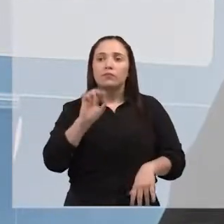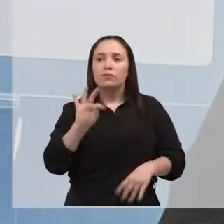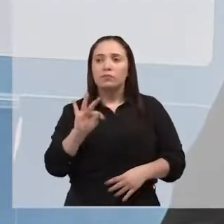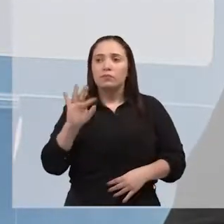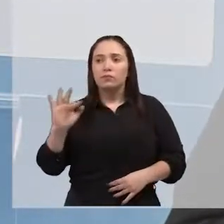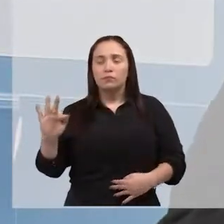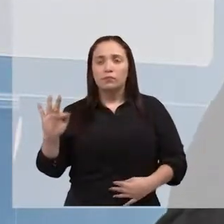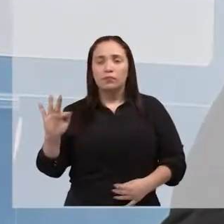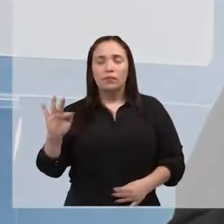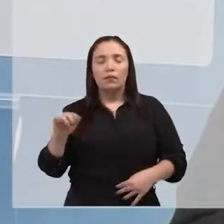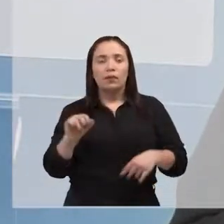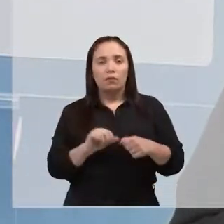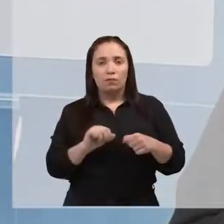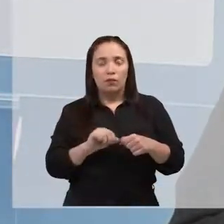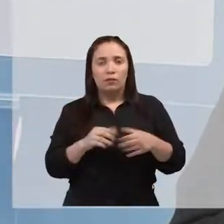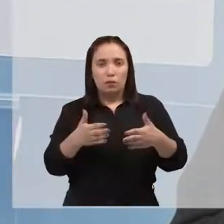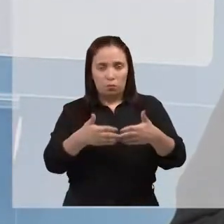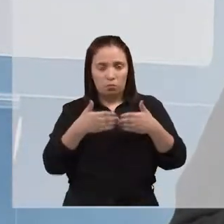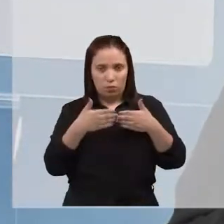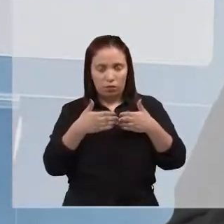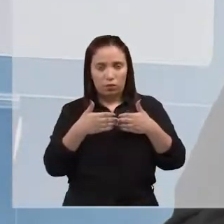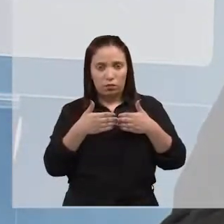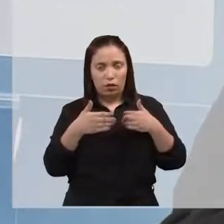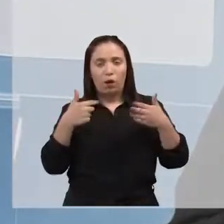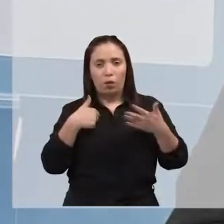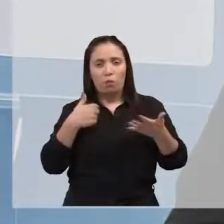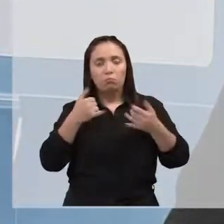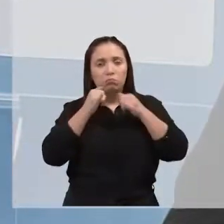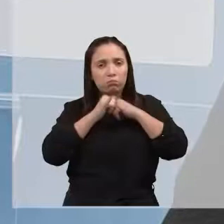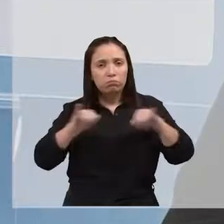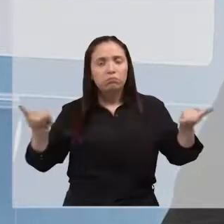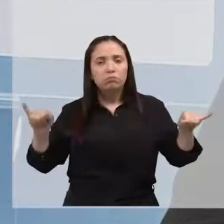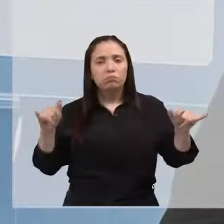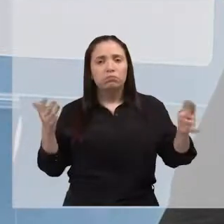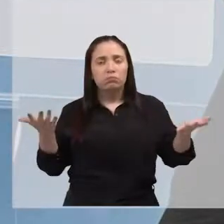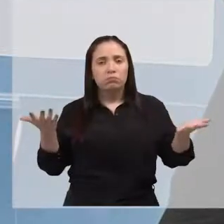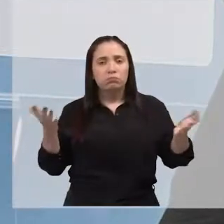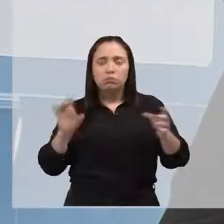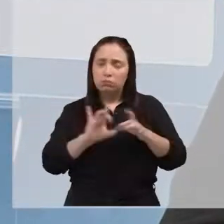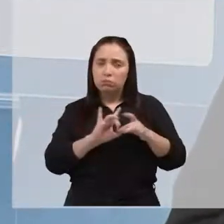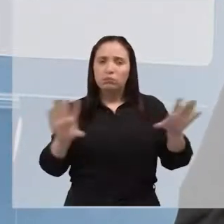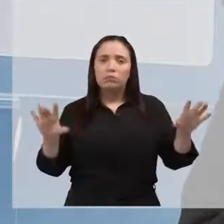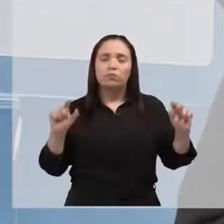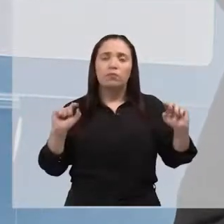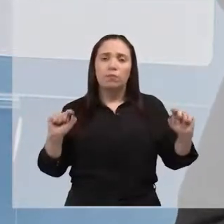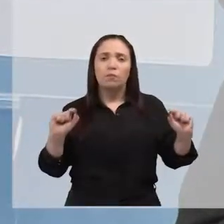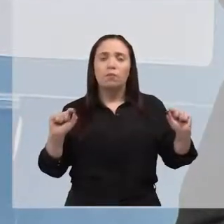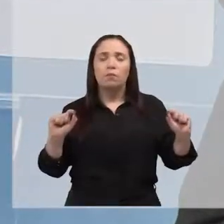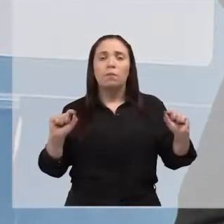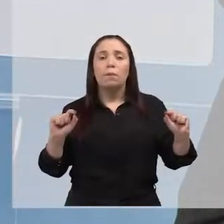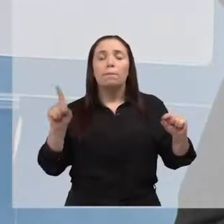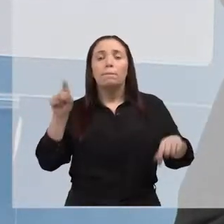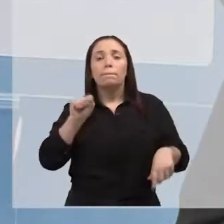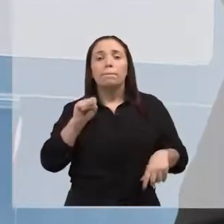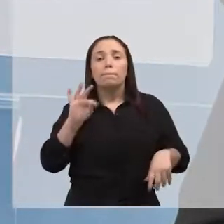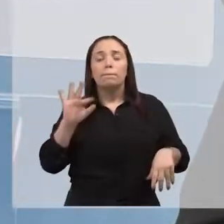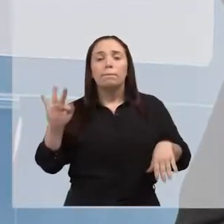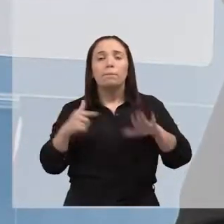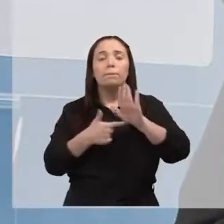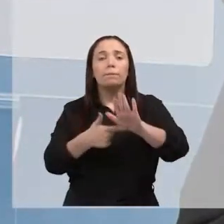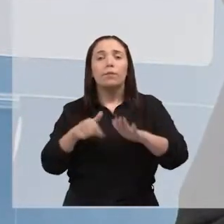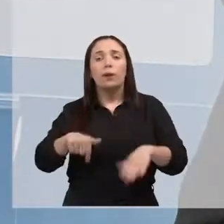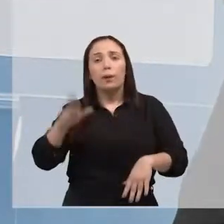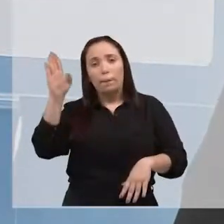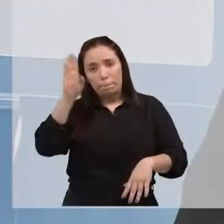fez, e aí eu não peço reserva, não, eu vou dizer aqui, eu disse hoje em todos os locais, foi mostrar para o país que nesse país